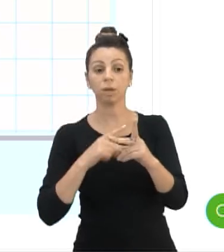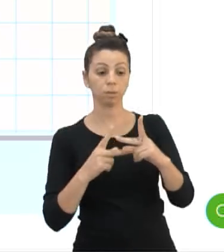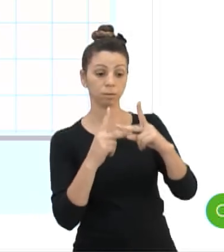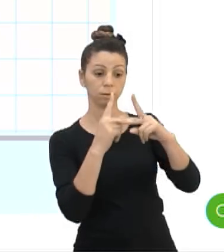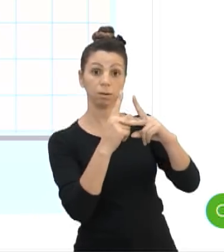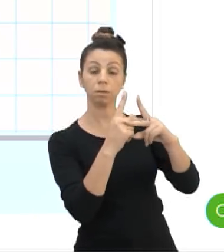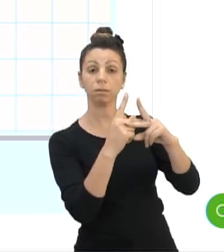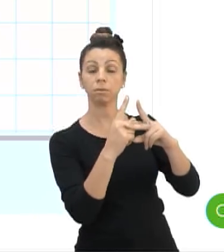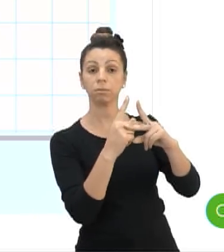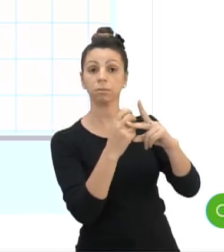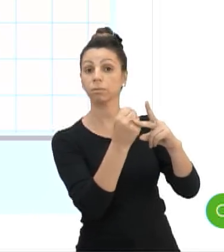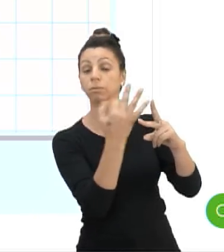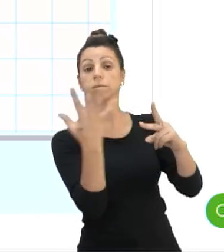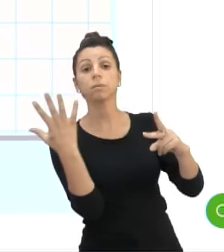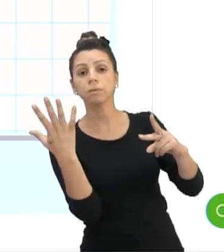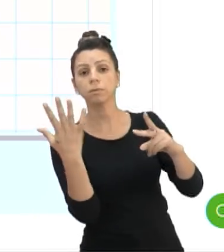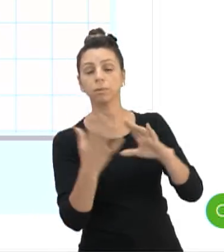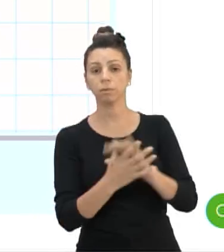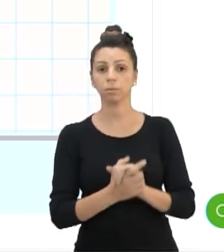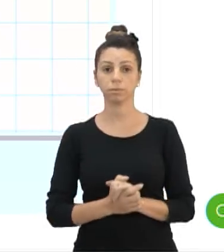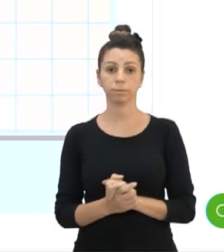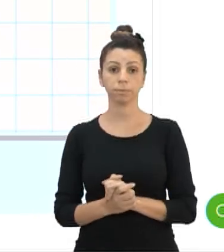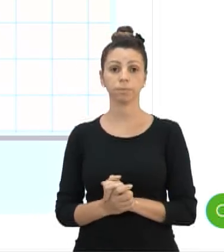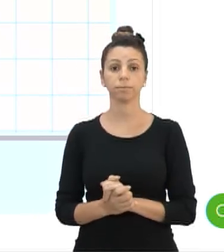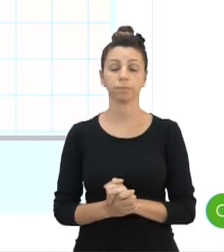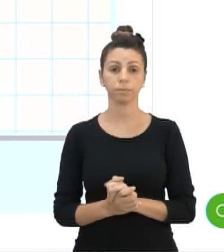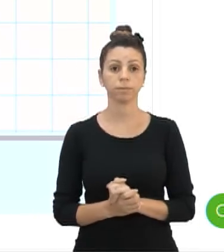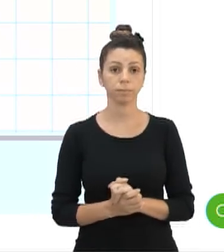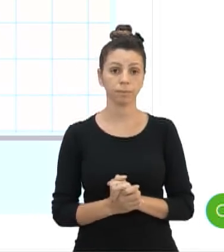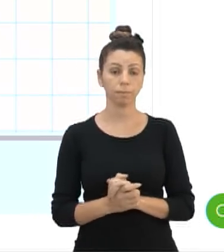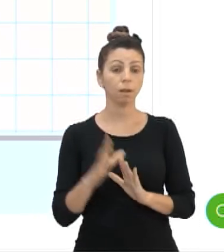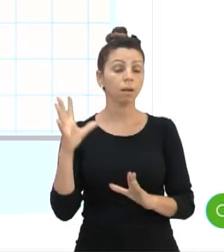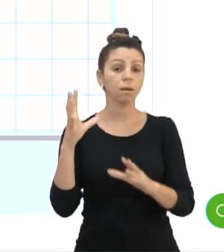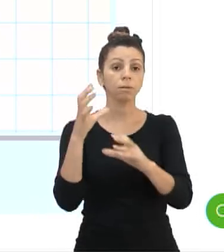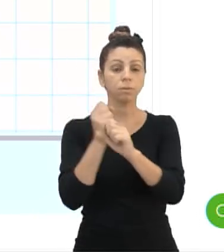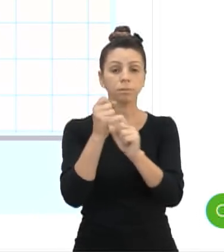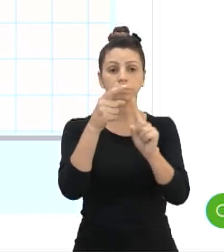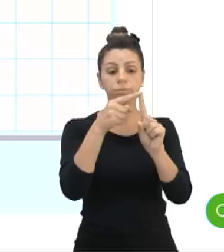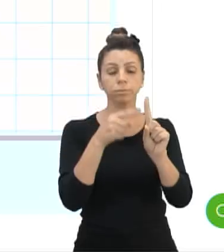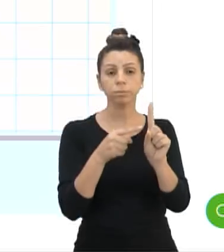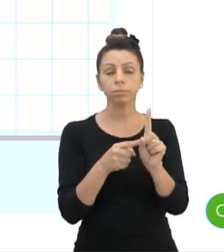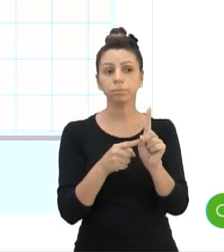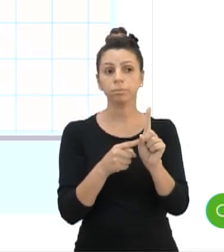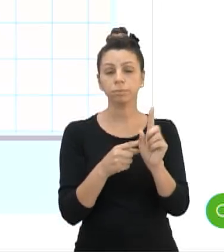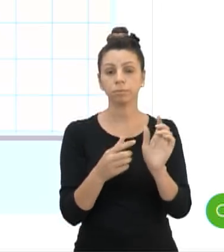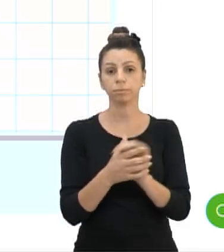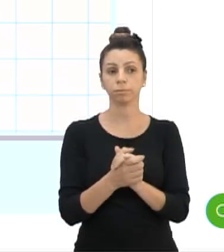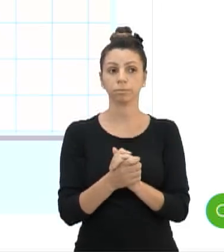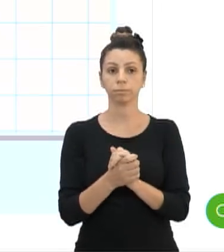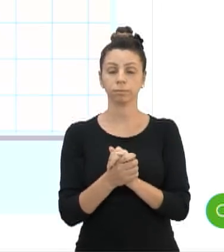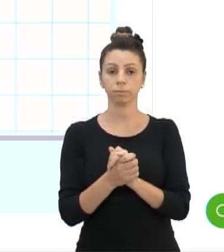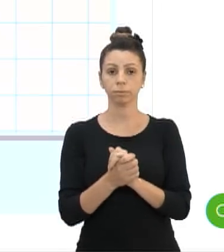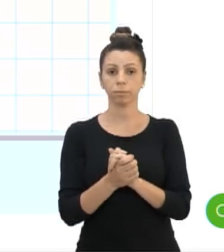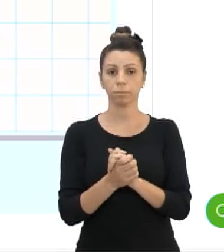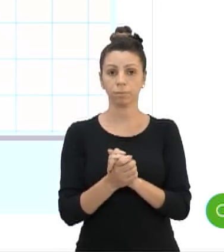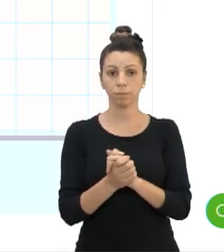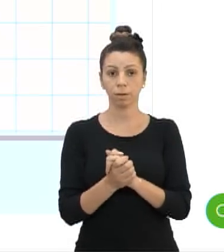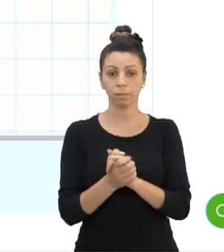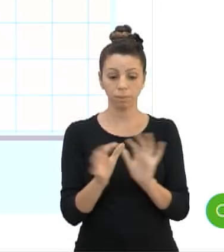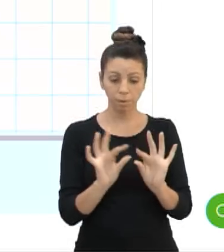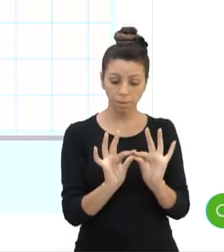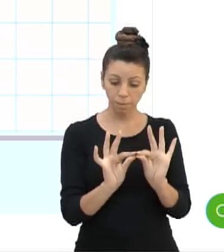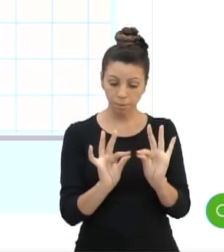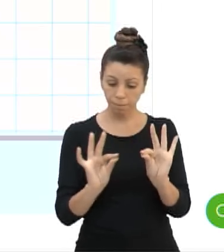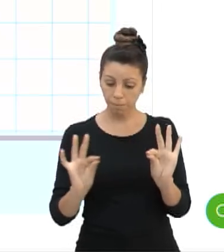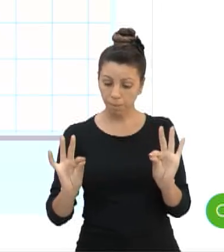fórmulas de área, vocês vão ver que vai ficar muito mais fácil calcular esse tipo de problema, vai ser só contar as bases e as alturas desses